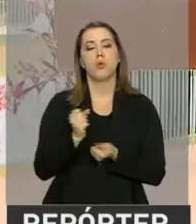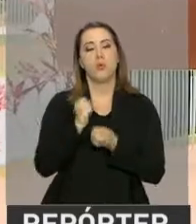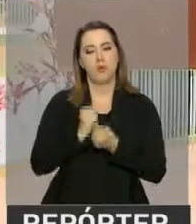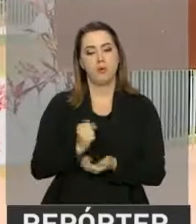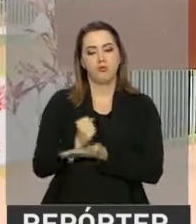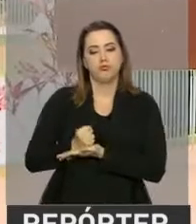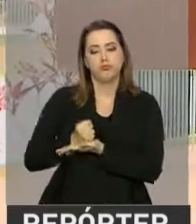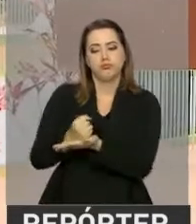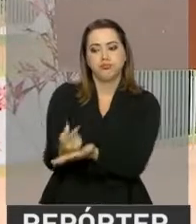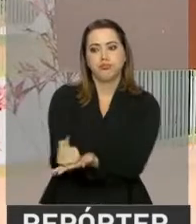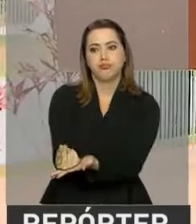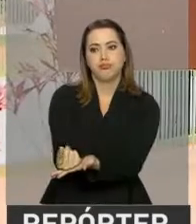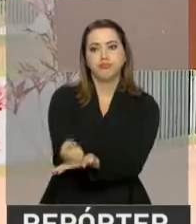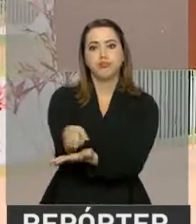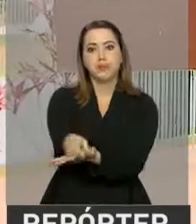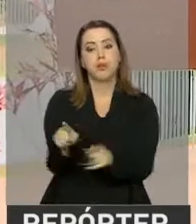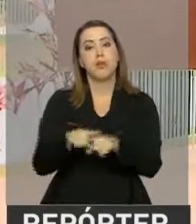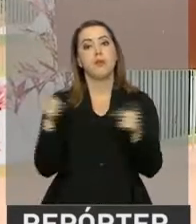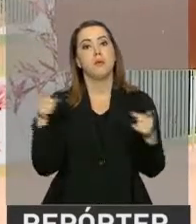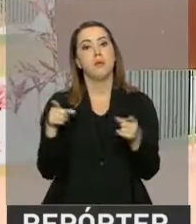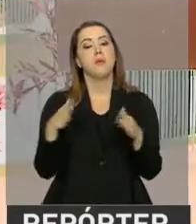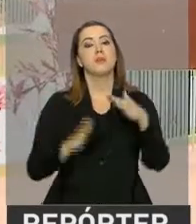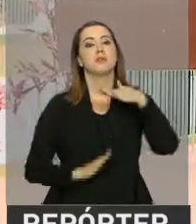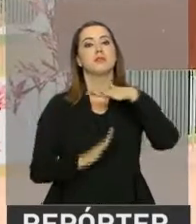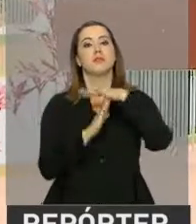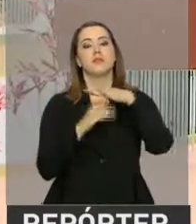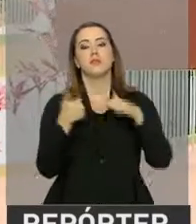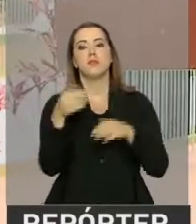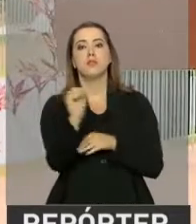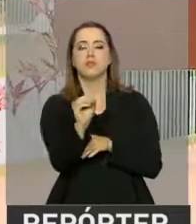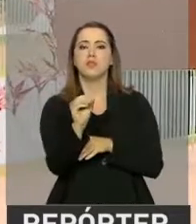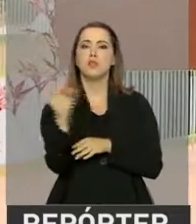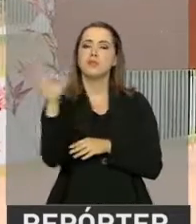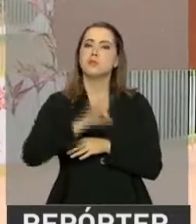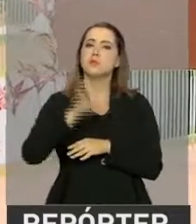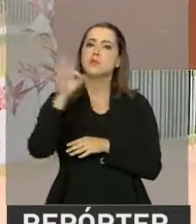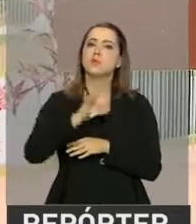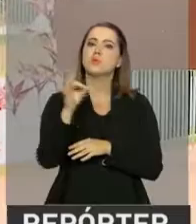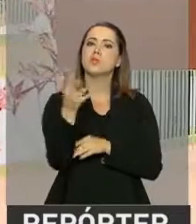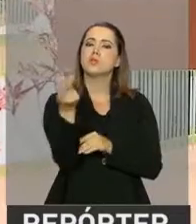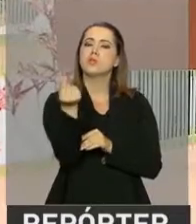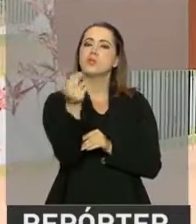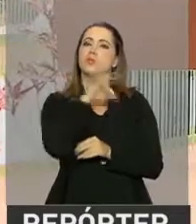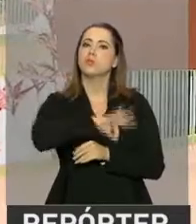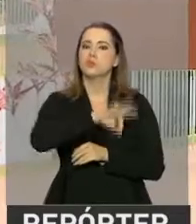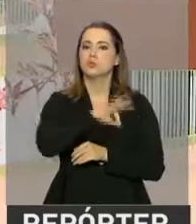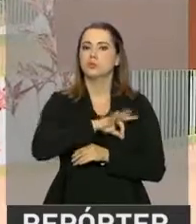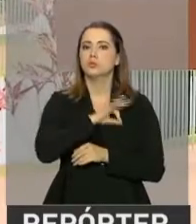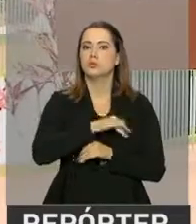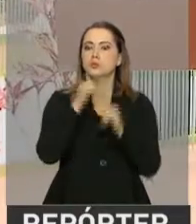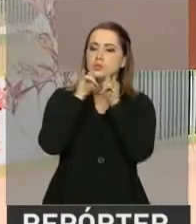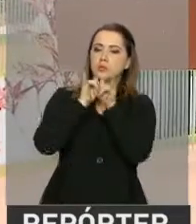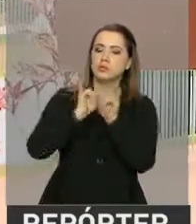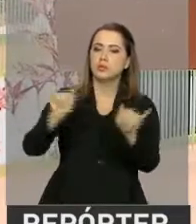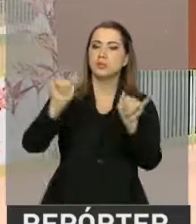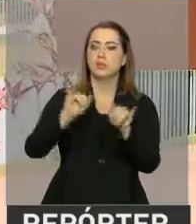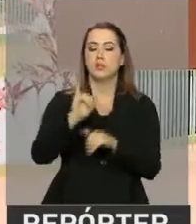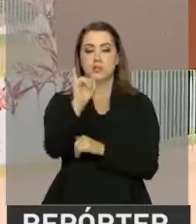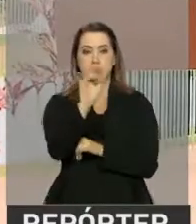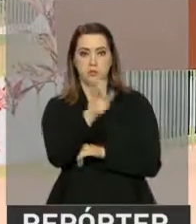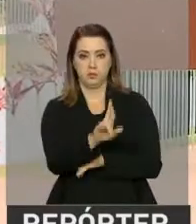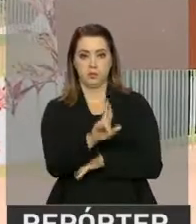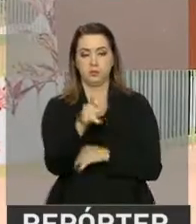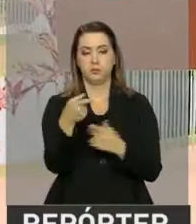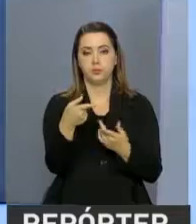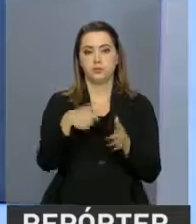eleitorais a doação é limitada a 10% dos rendimentos brutos declarados pelo doador no ano anterior